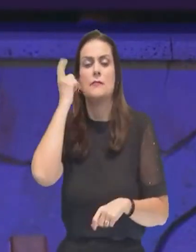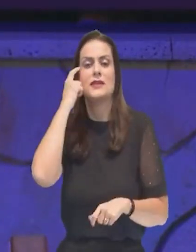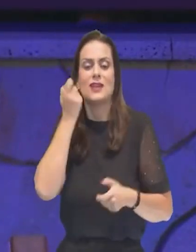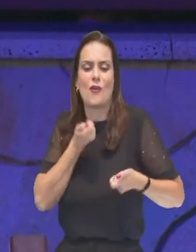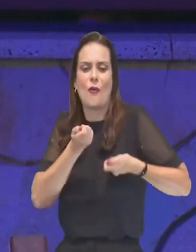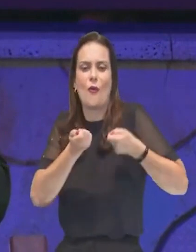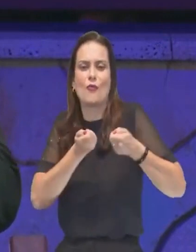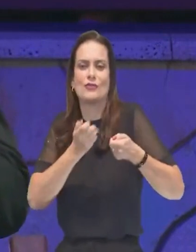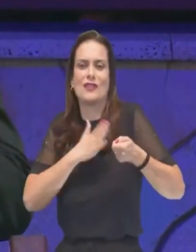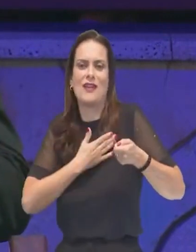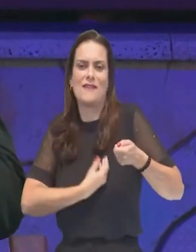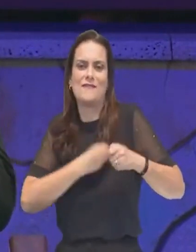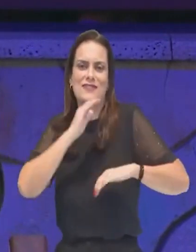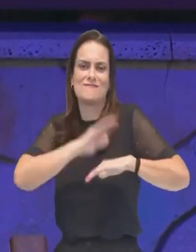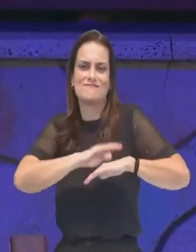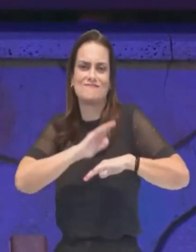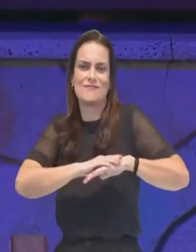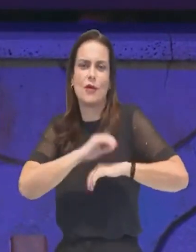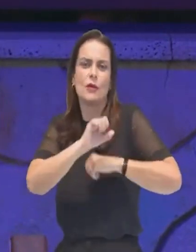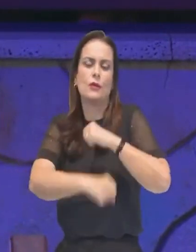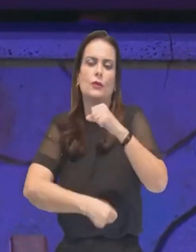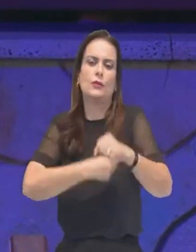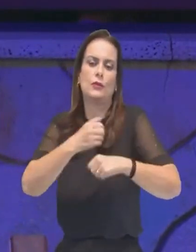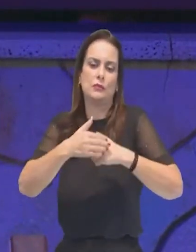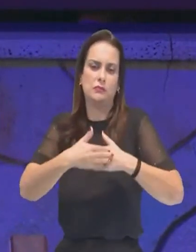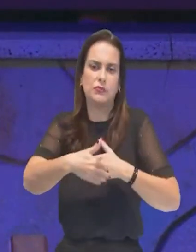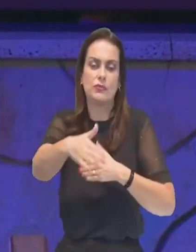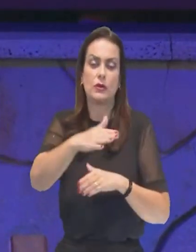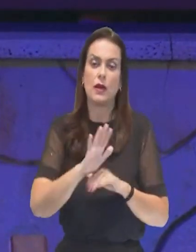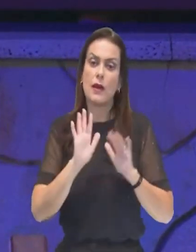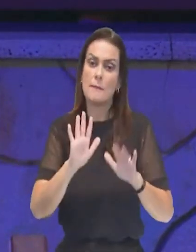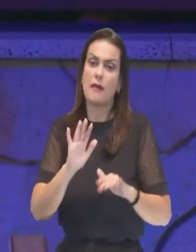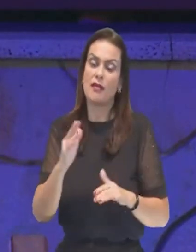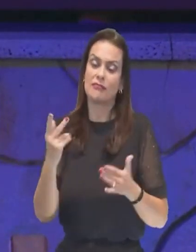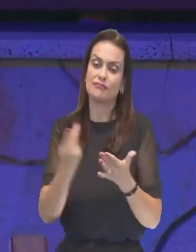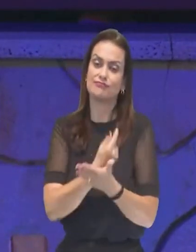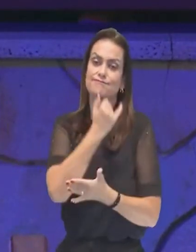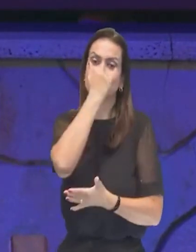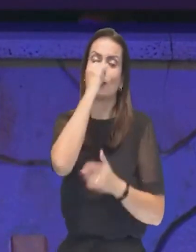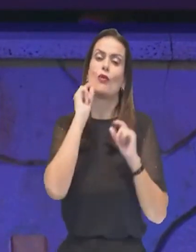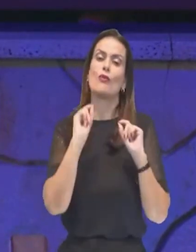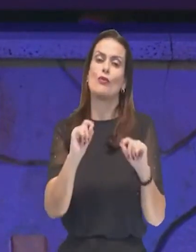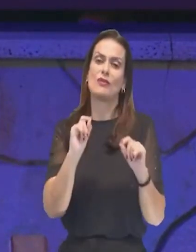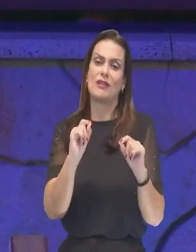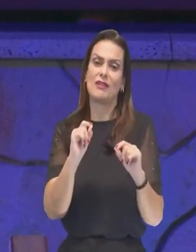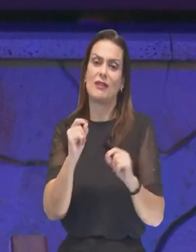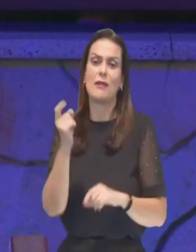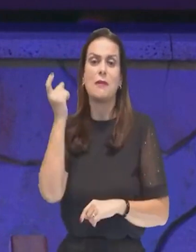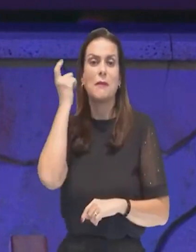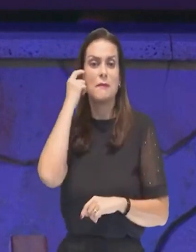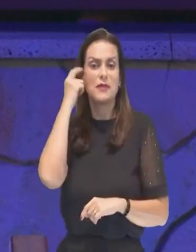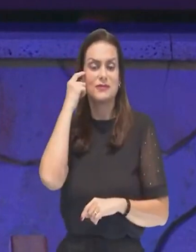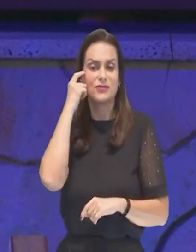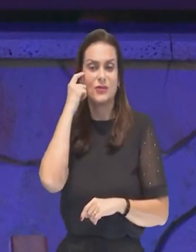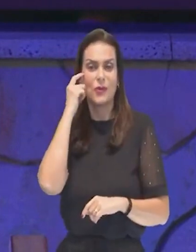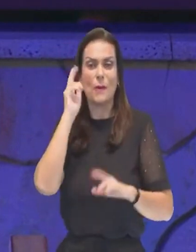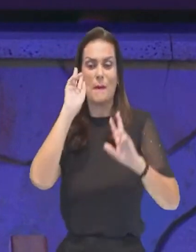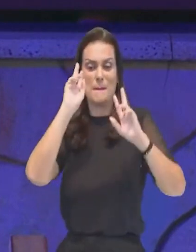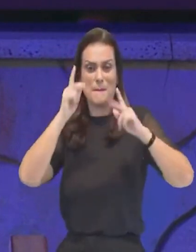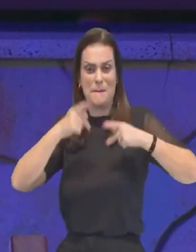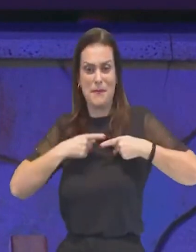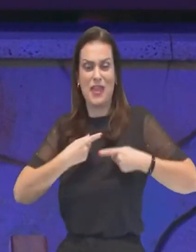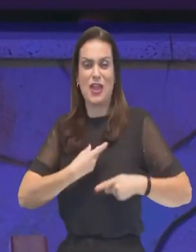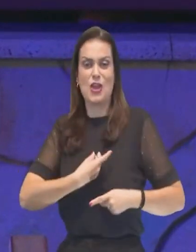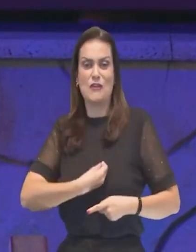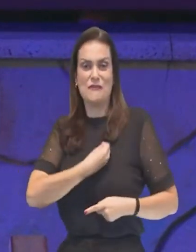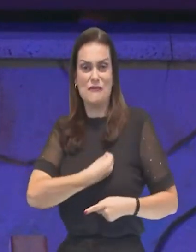na sua mão, para muitos anos. Só que o grande equívoco deste homem foi que ele considerou que era seu